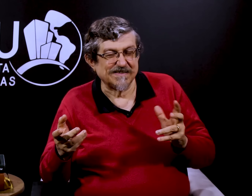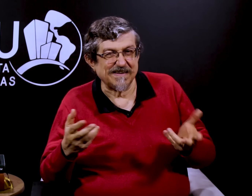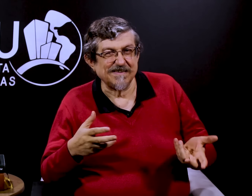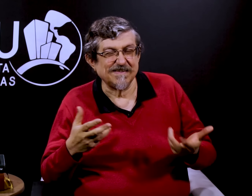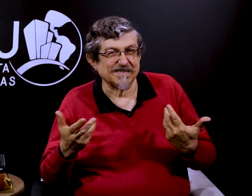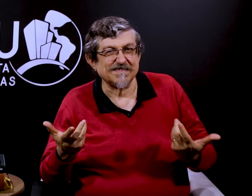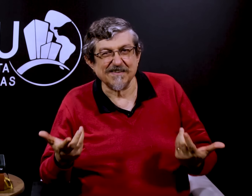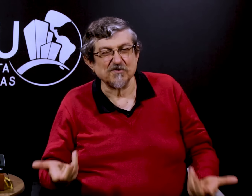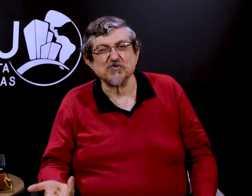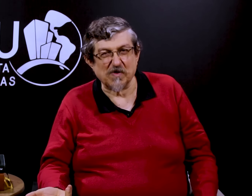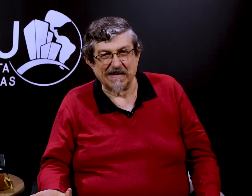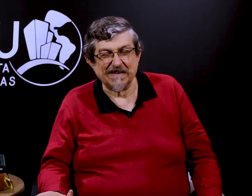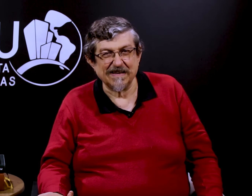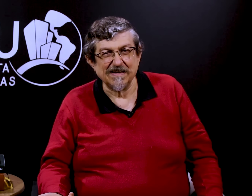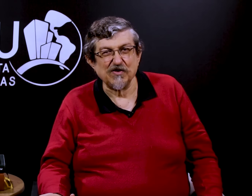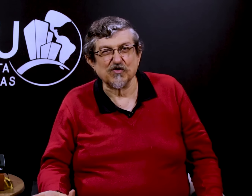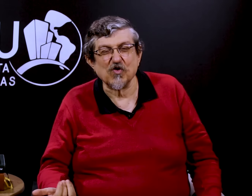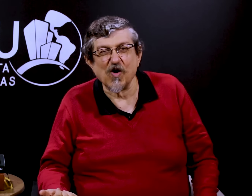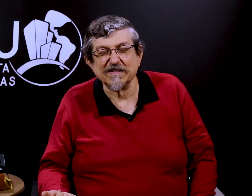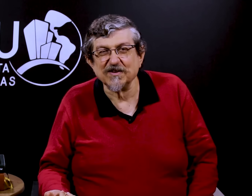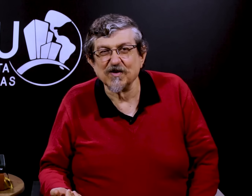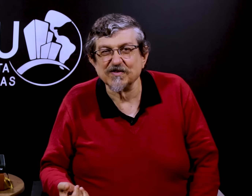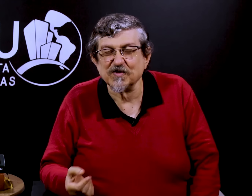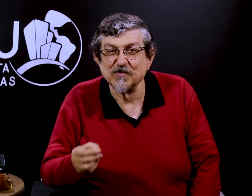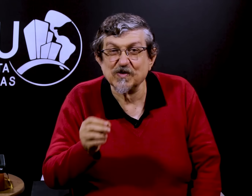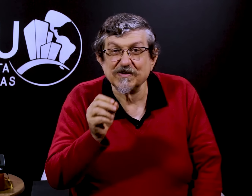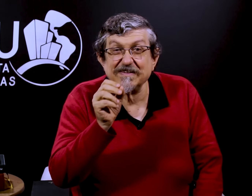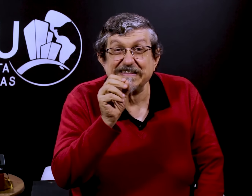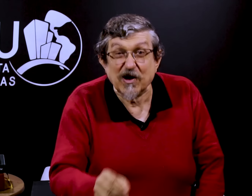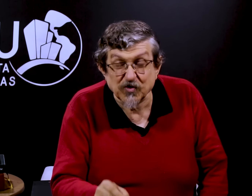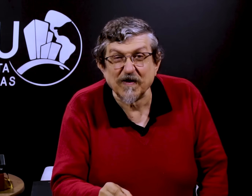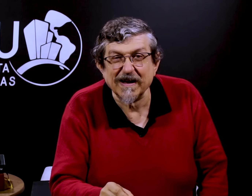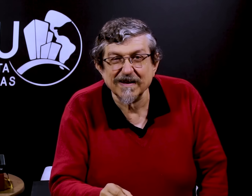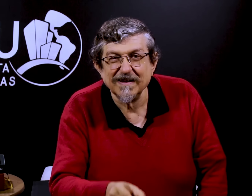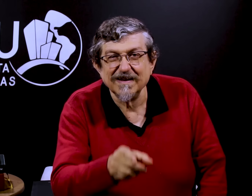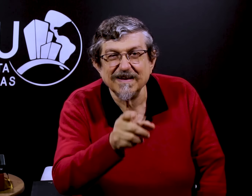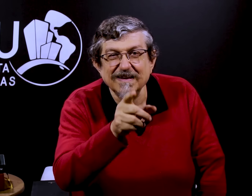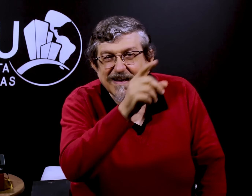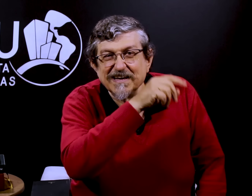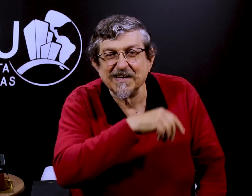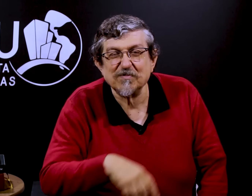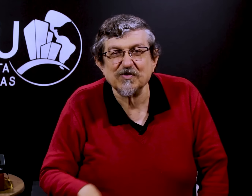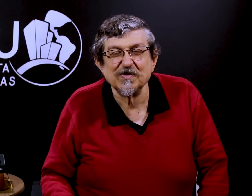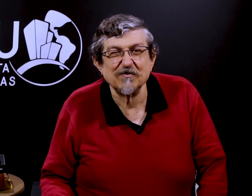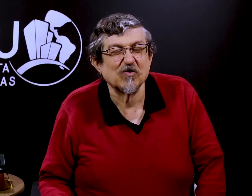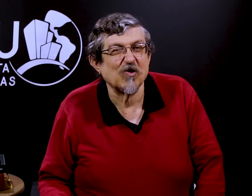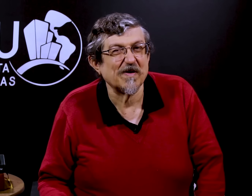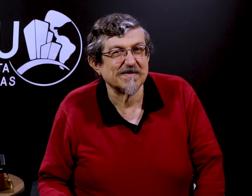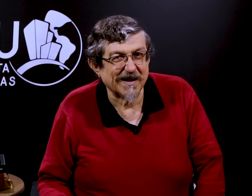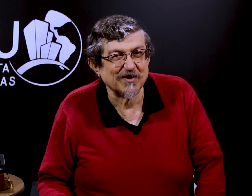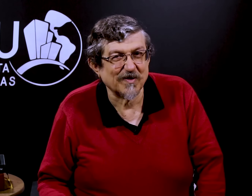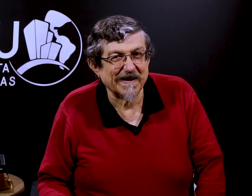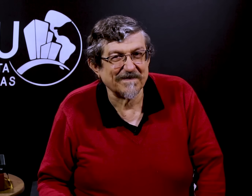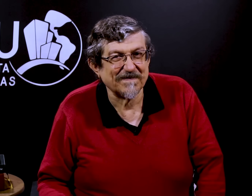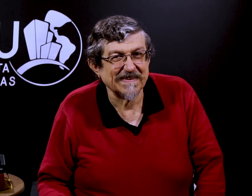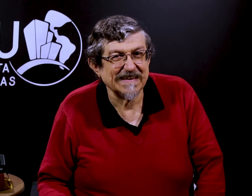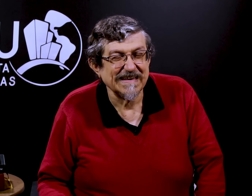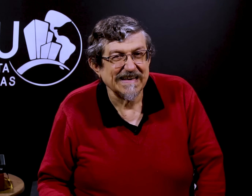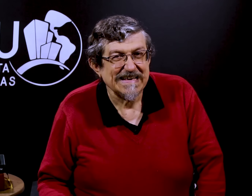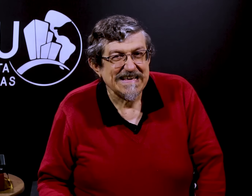fragilidade, crise acentuada esgota nossas forças e Deus fala, aí é possível começar a